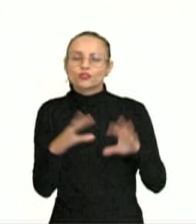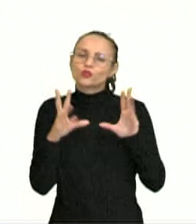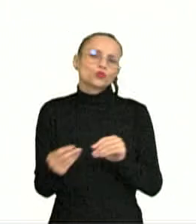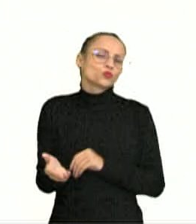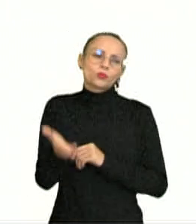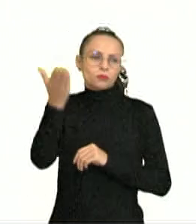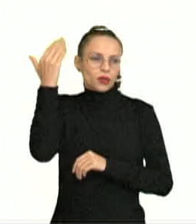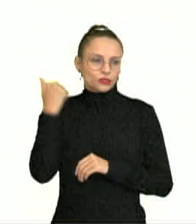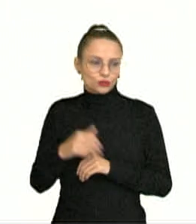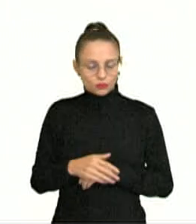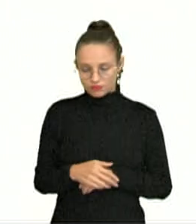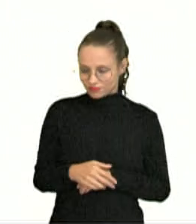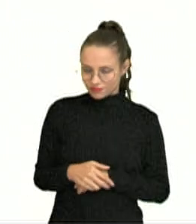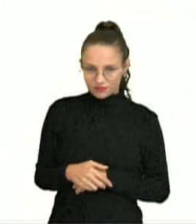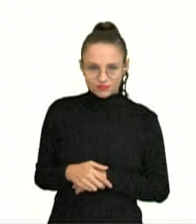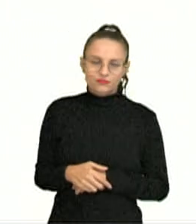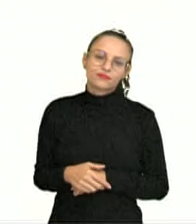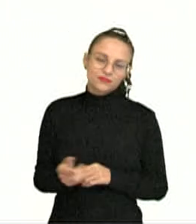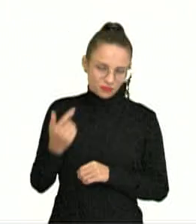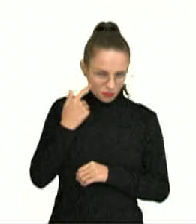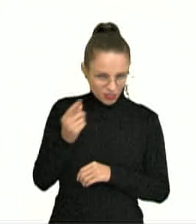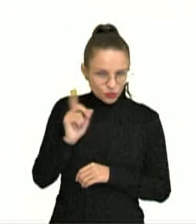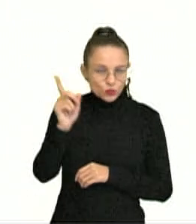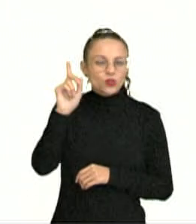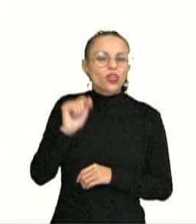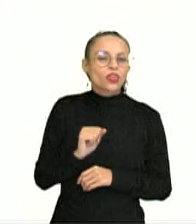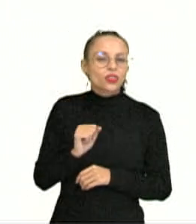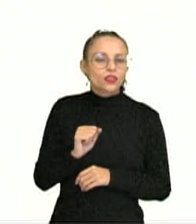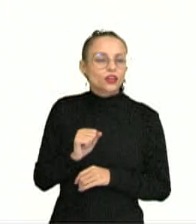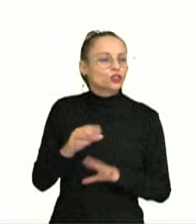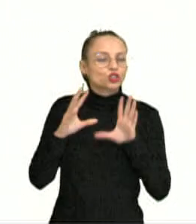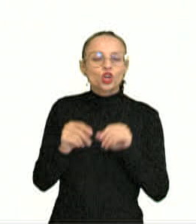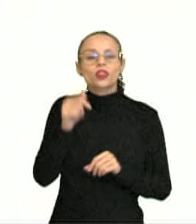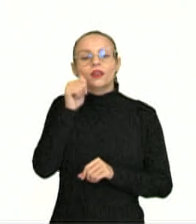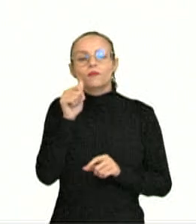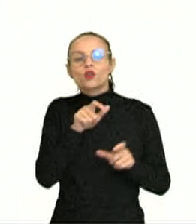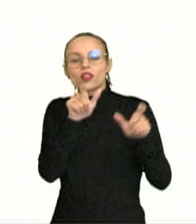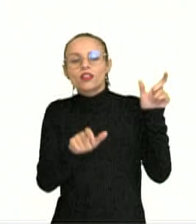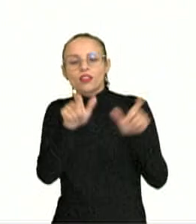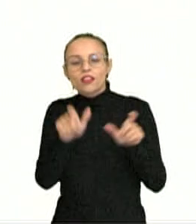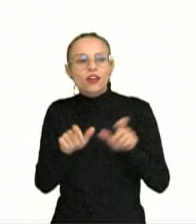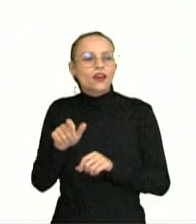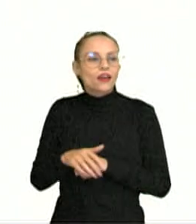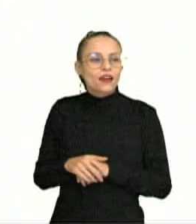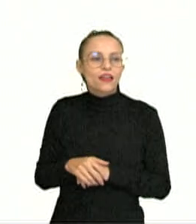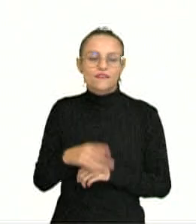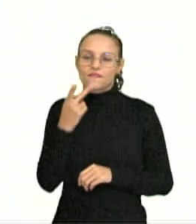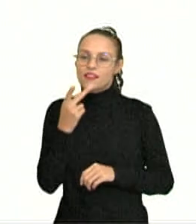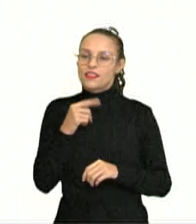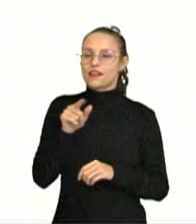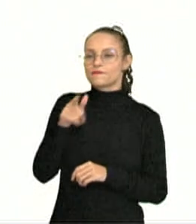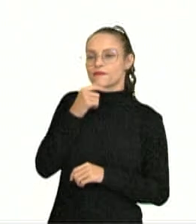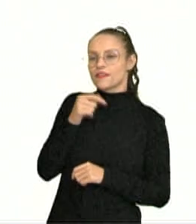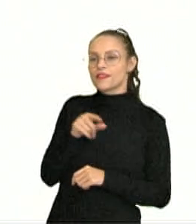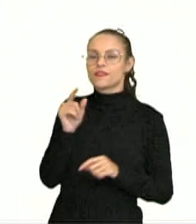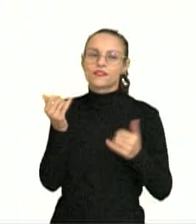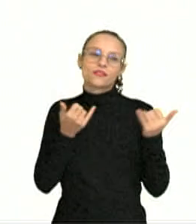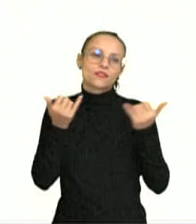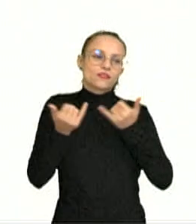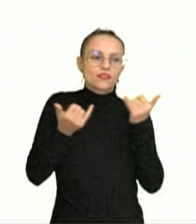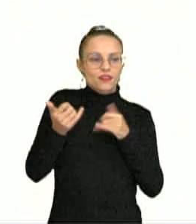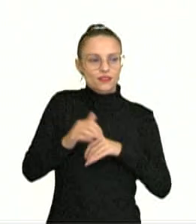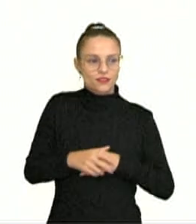passou. Maria, pensa que eu não sei? Todas elas me andam, Tiãozinho pra cá, Tiãozinho pra